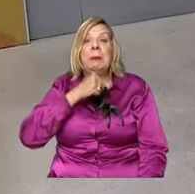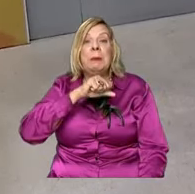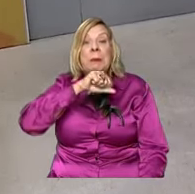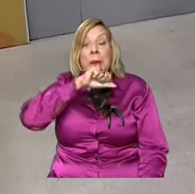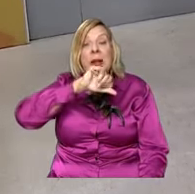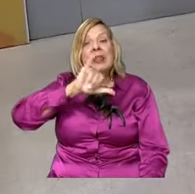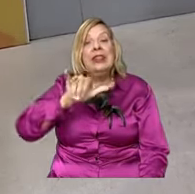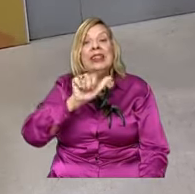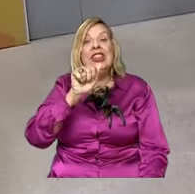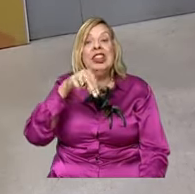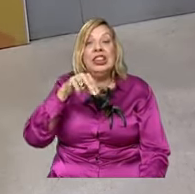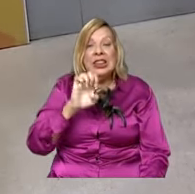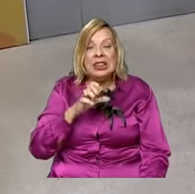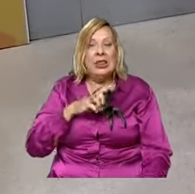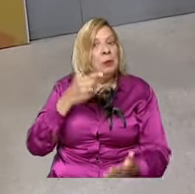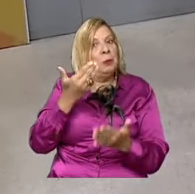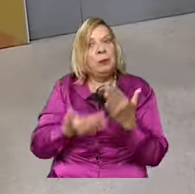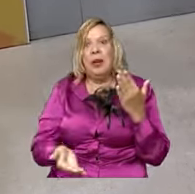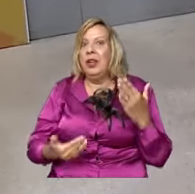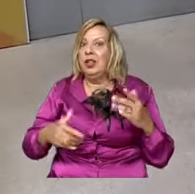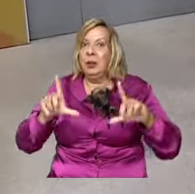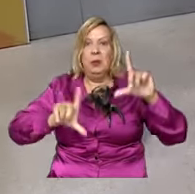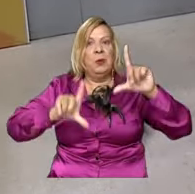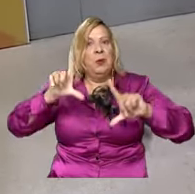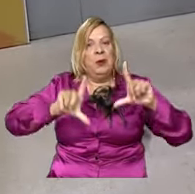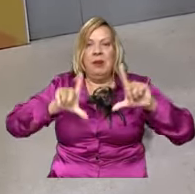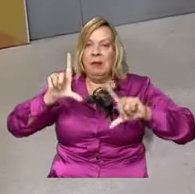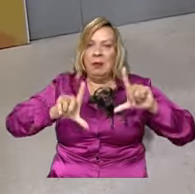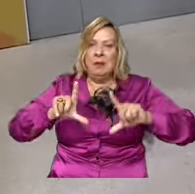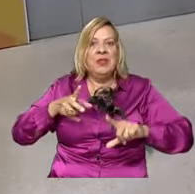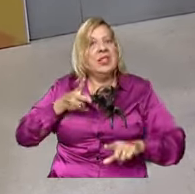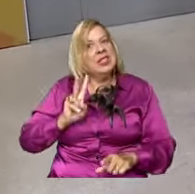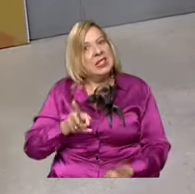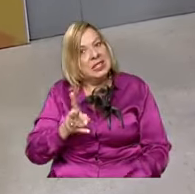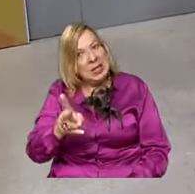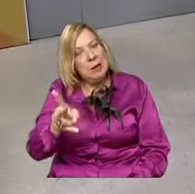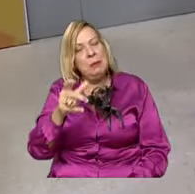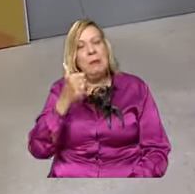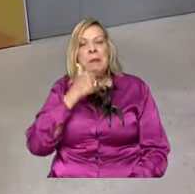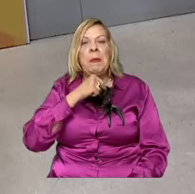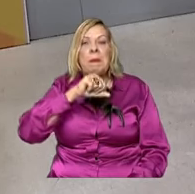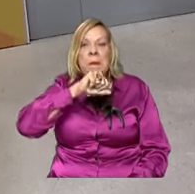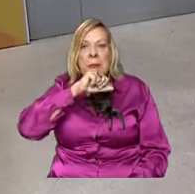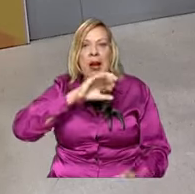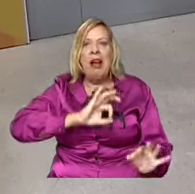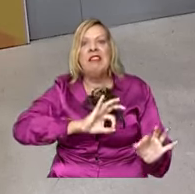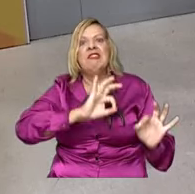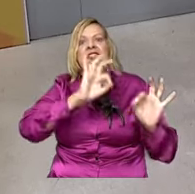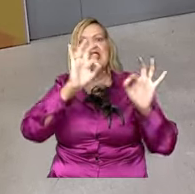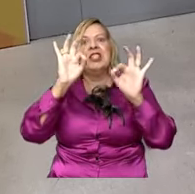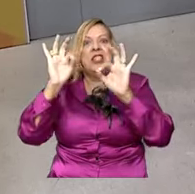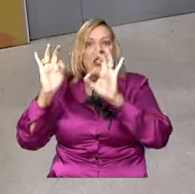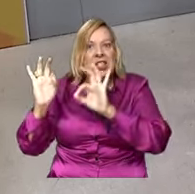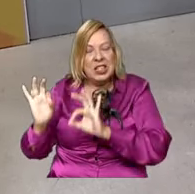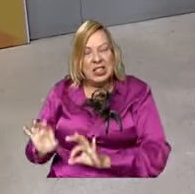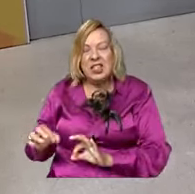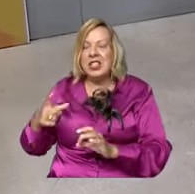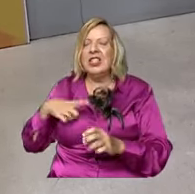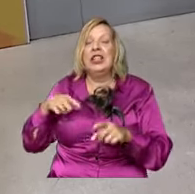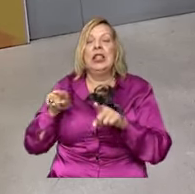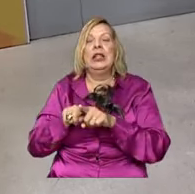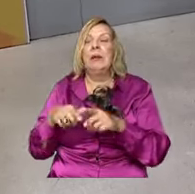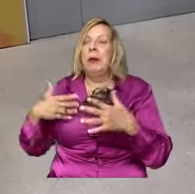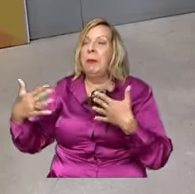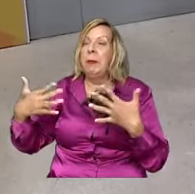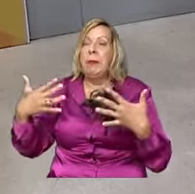que não perde um Cajucap. Eu brinco sempre que ela é RH, ela é a... Relações públicas